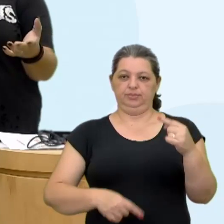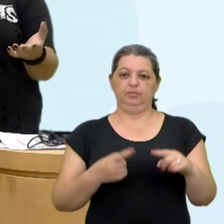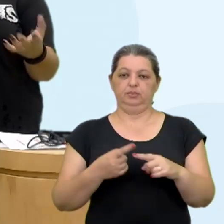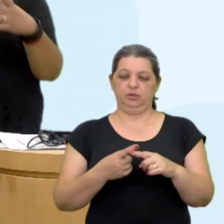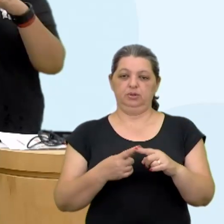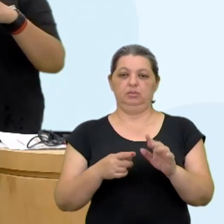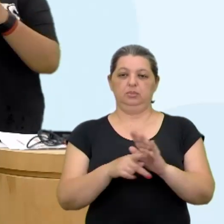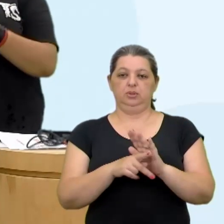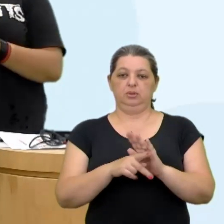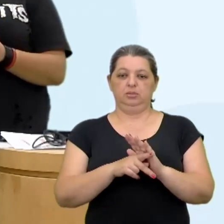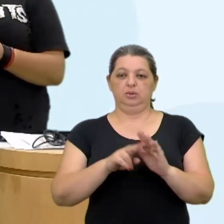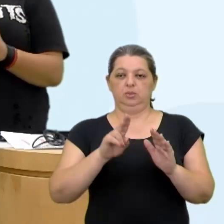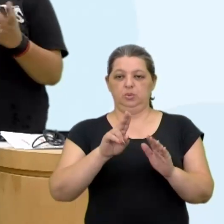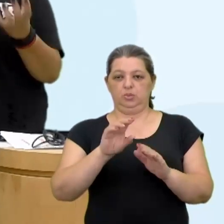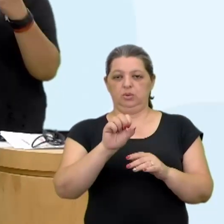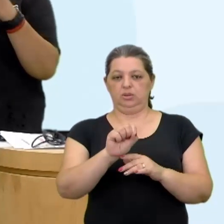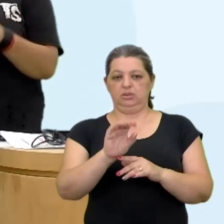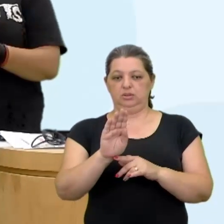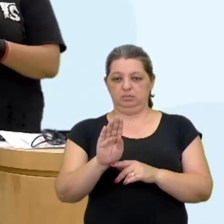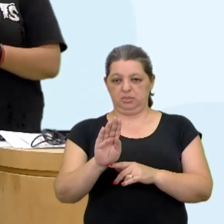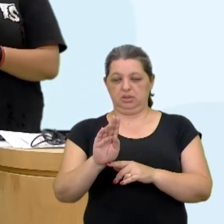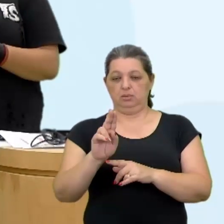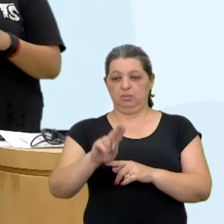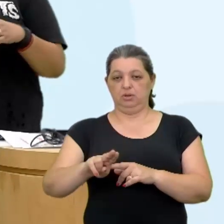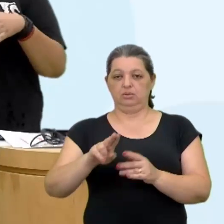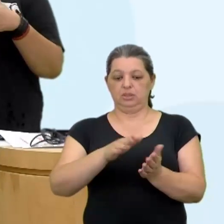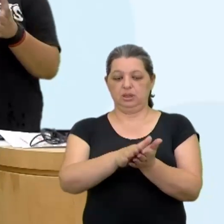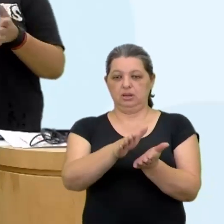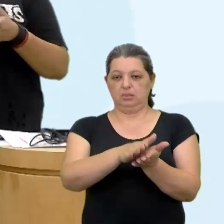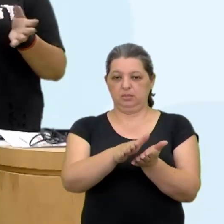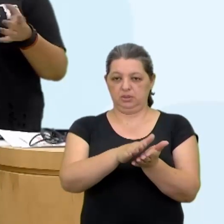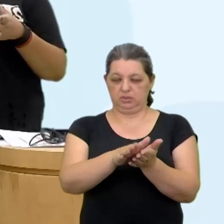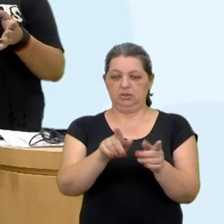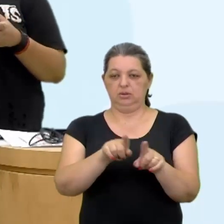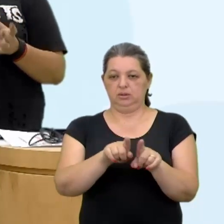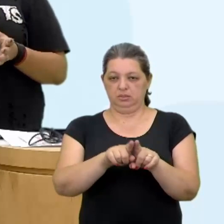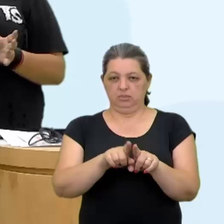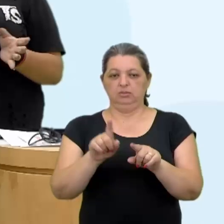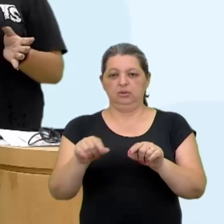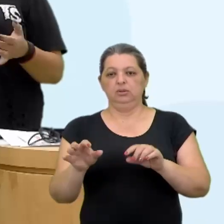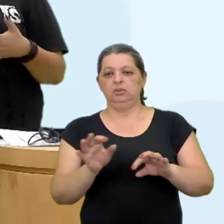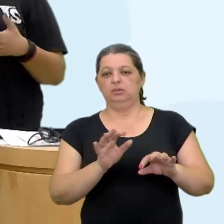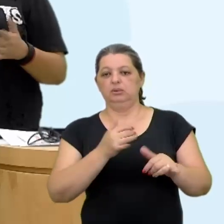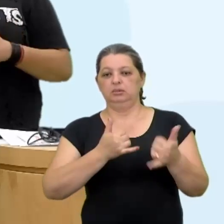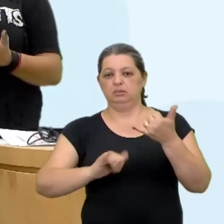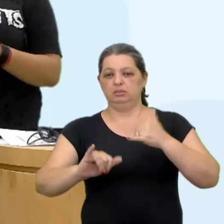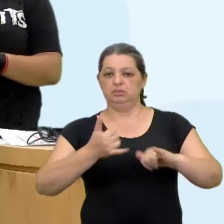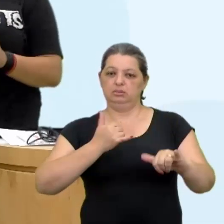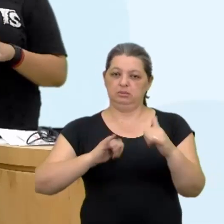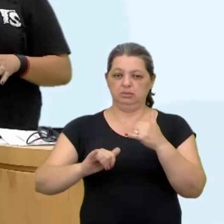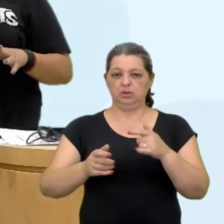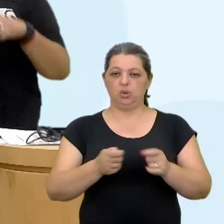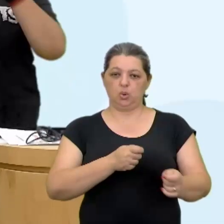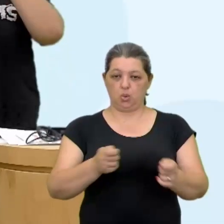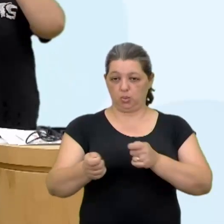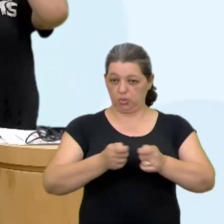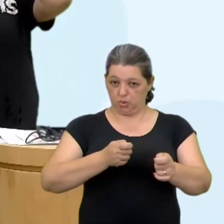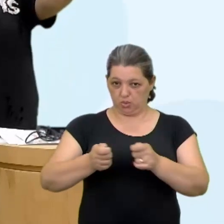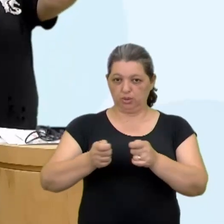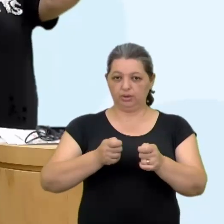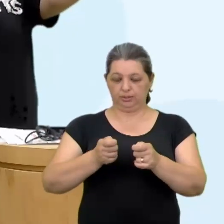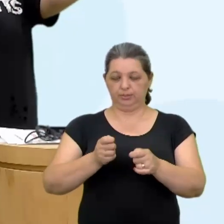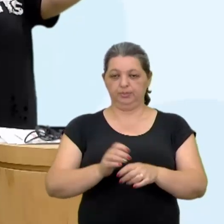cabo USB, né, esse USB de impressora, ele funciona melhor, porque ele também faz ali a dosagem de energia que vai para o